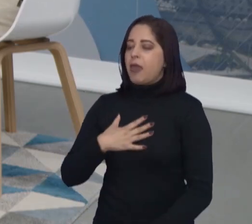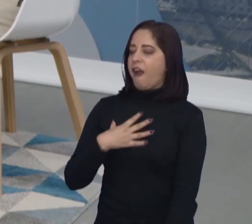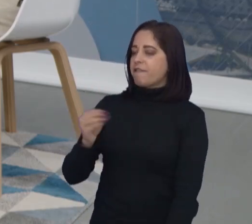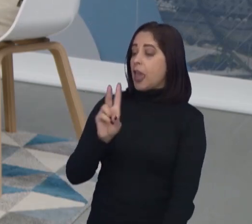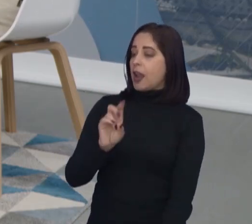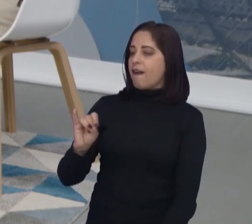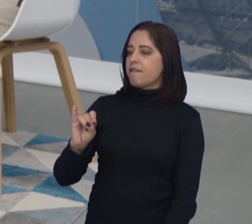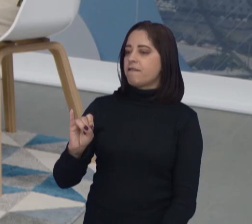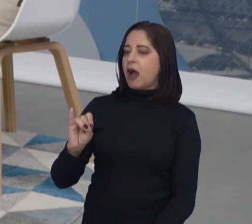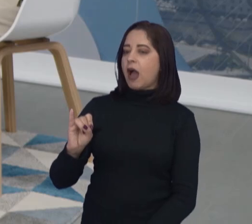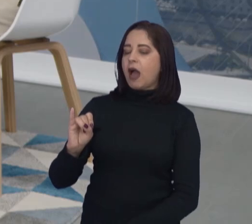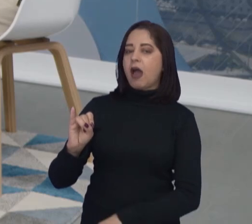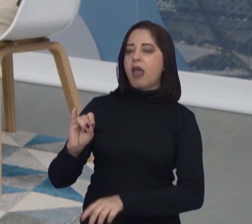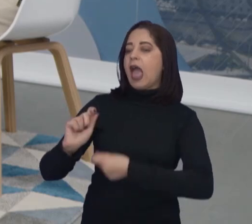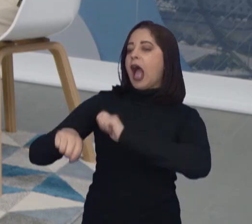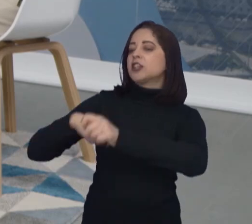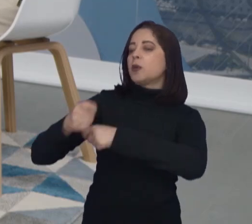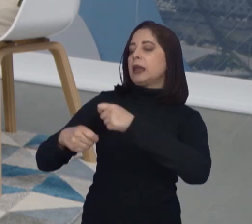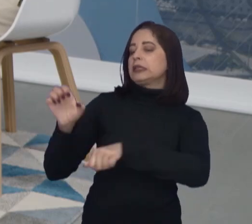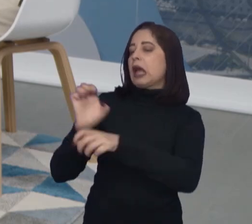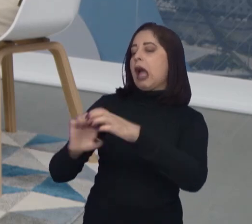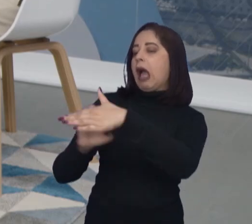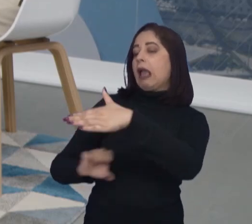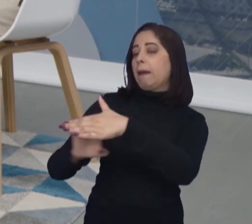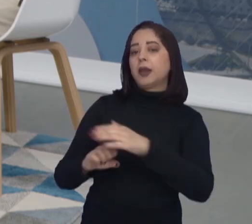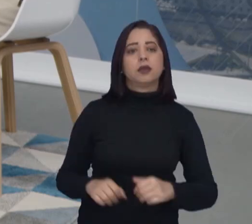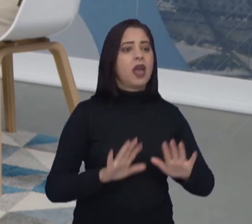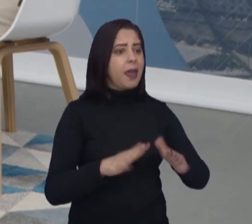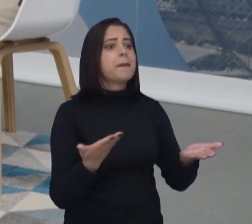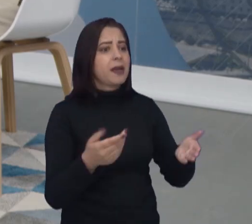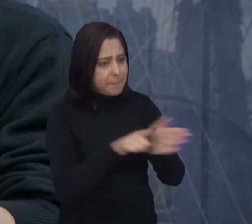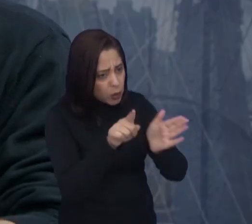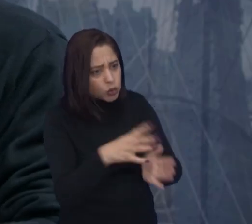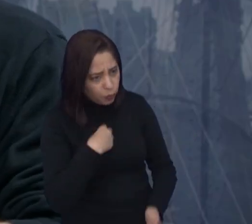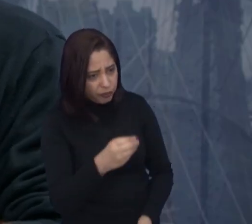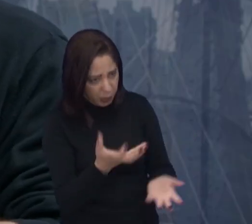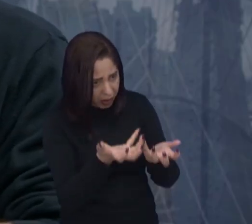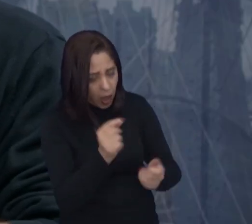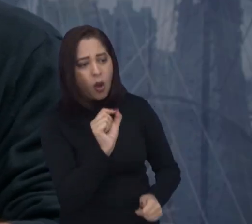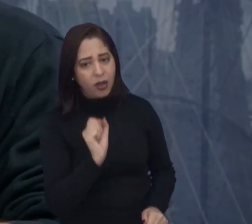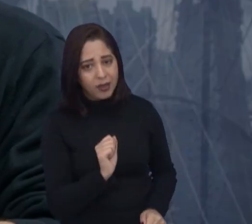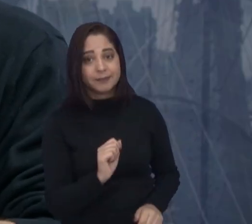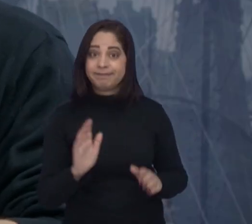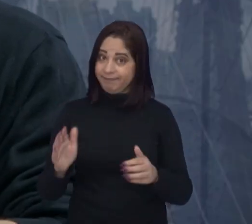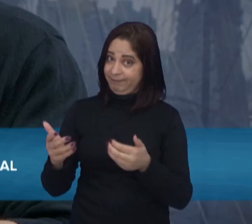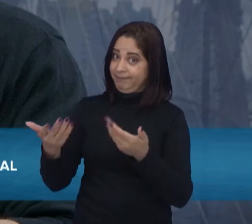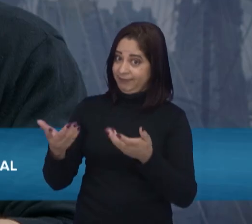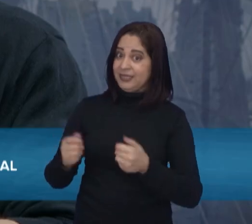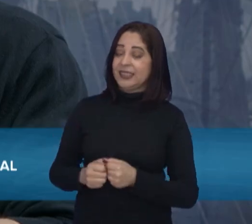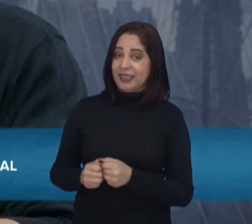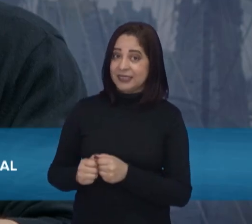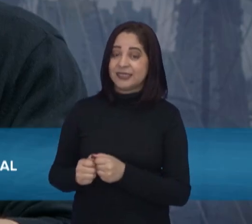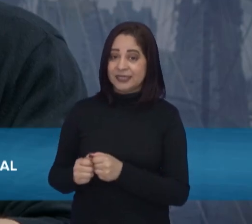que Esqueceu de perguntar para os filhos. Você falou tudo, esqueceu de perguntar justamente para o seu próprio filho o que ele deseja. Então, é uma problemática. Eu